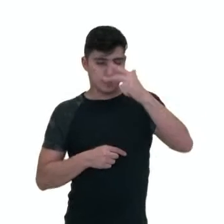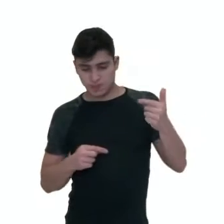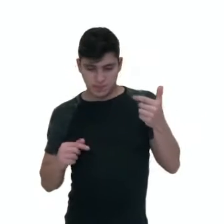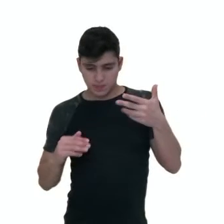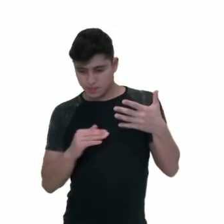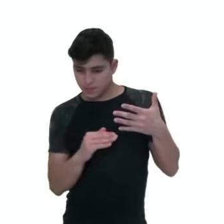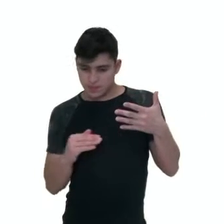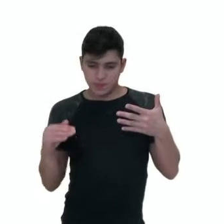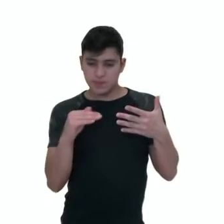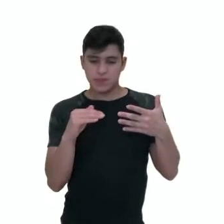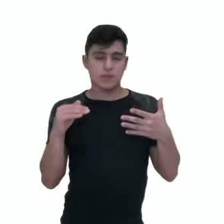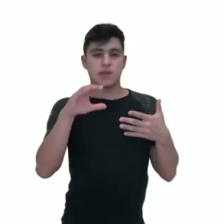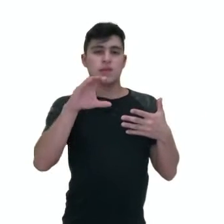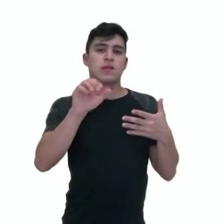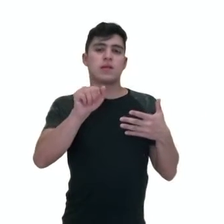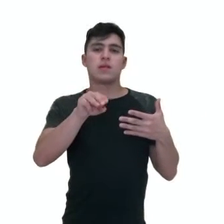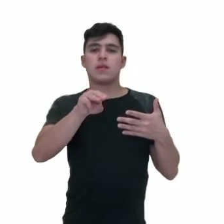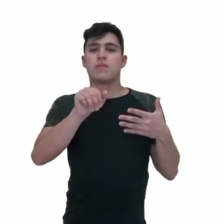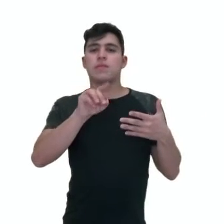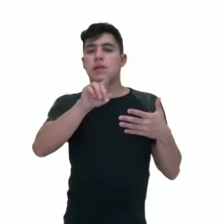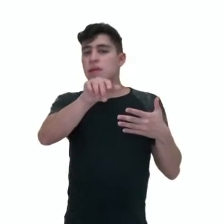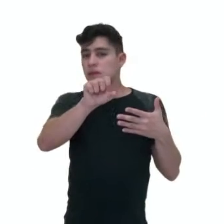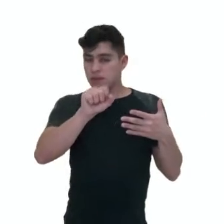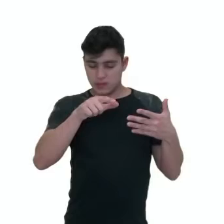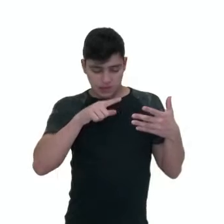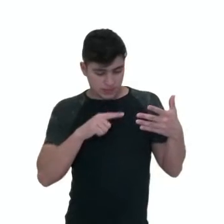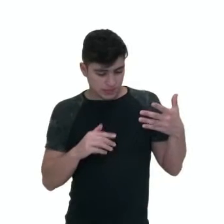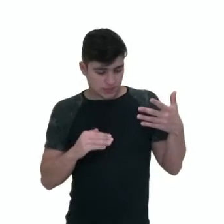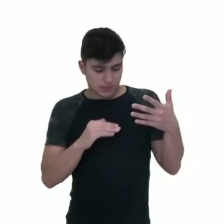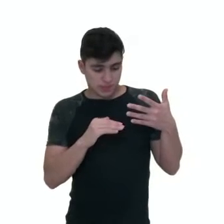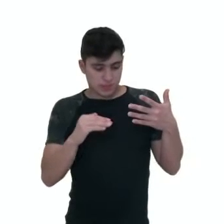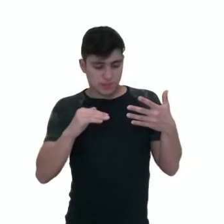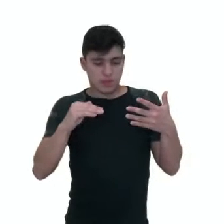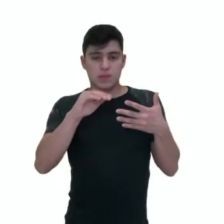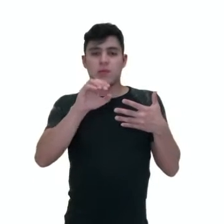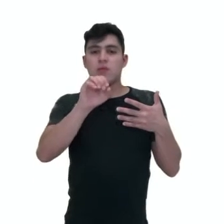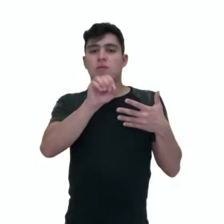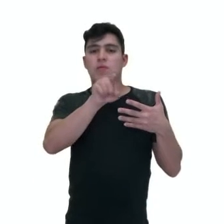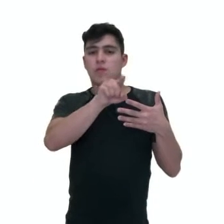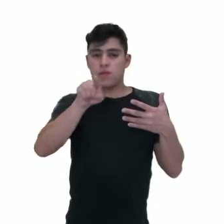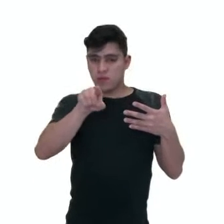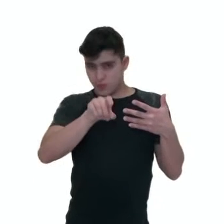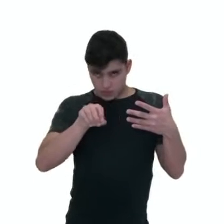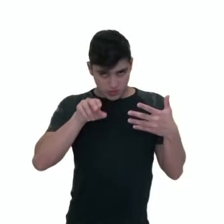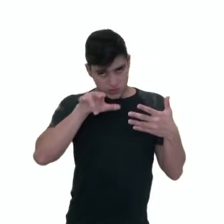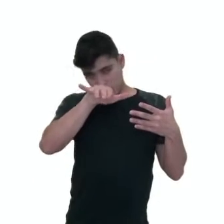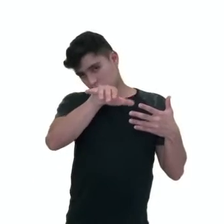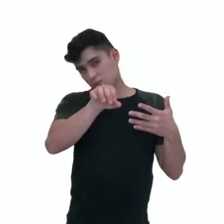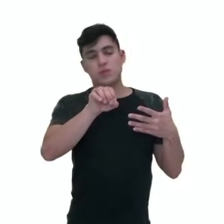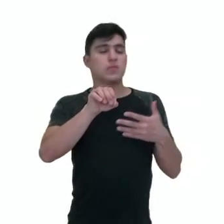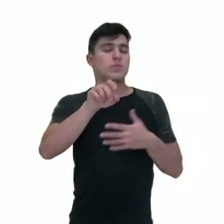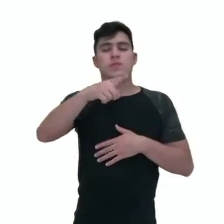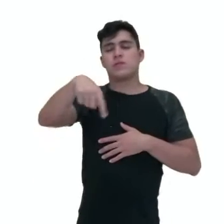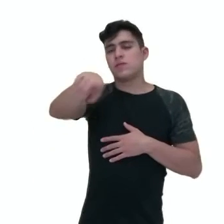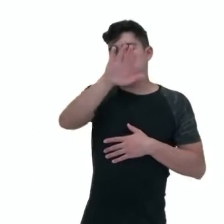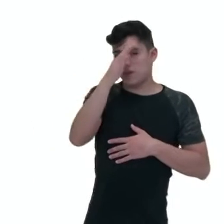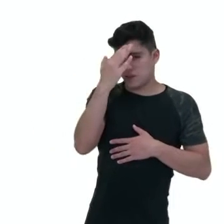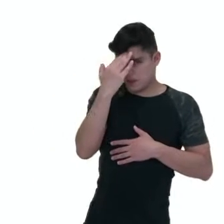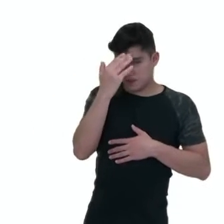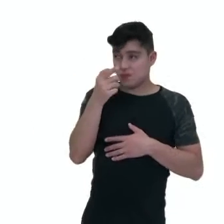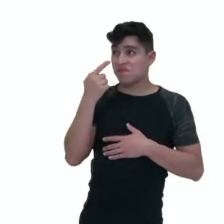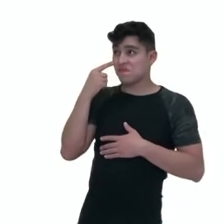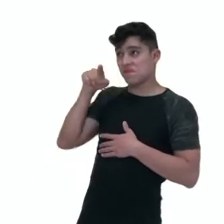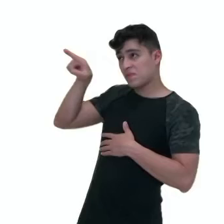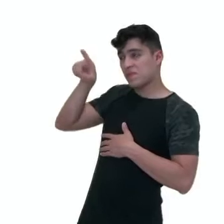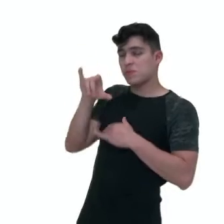camadas. Especificamente, nós temos a camada de ozônio. Você sabe desta informação